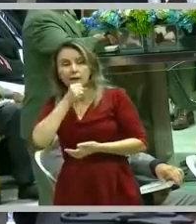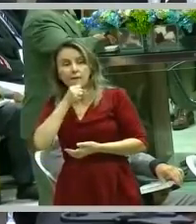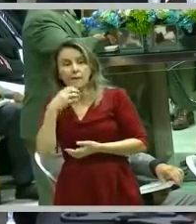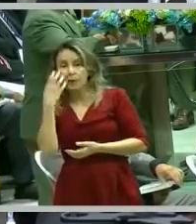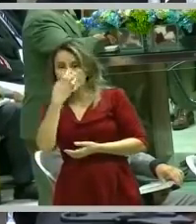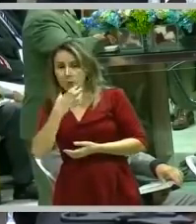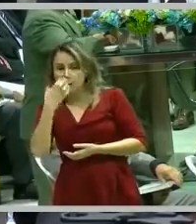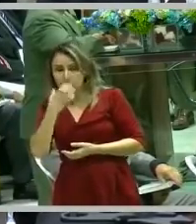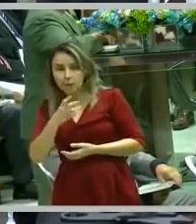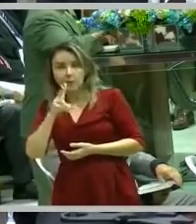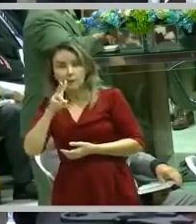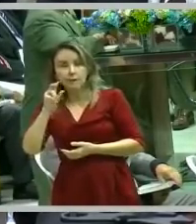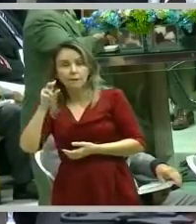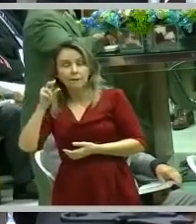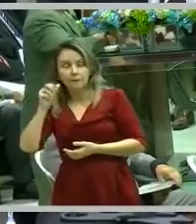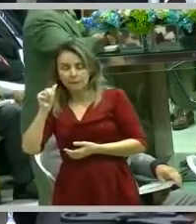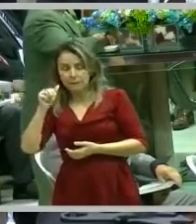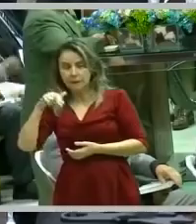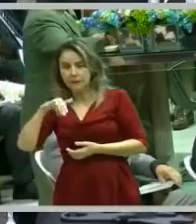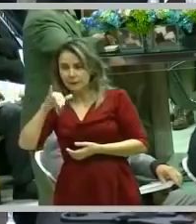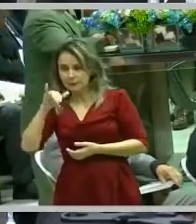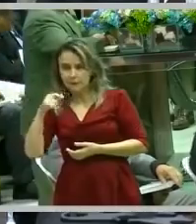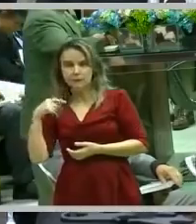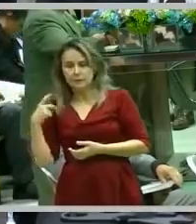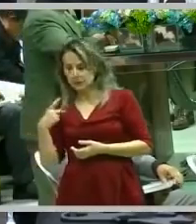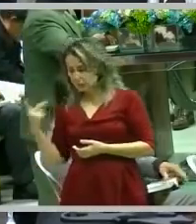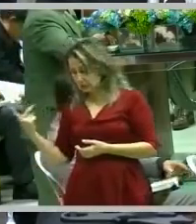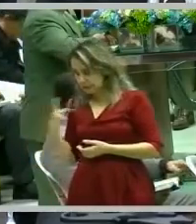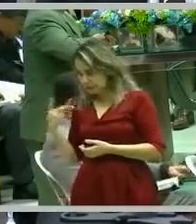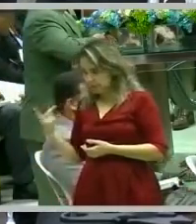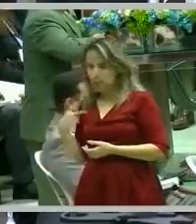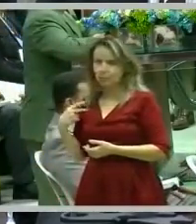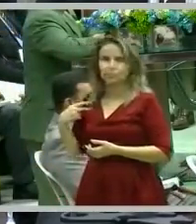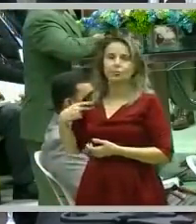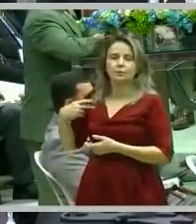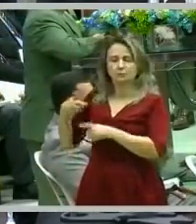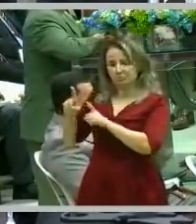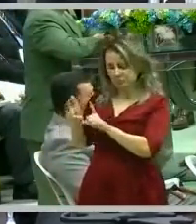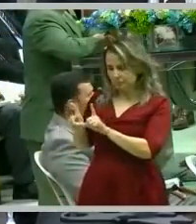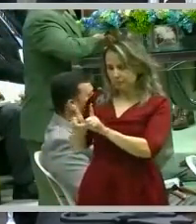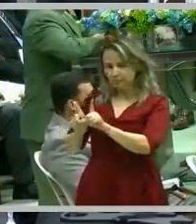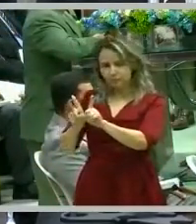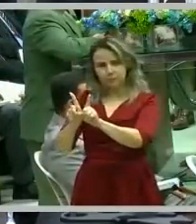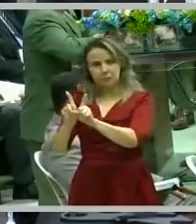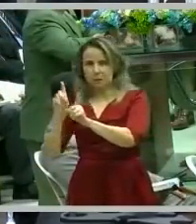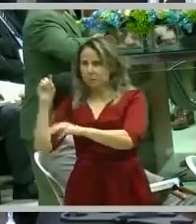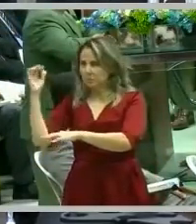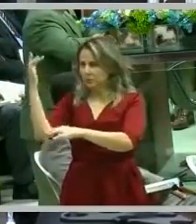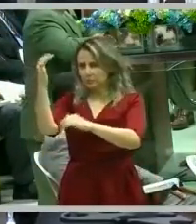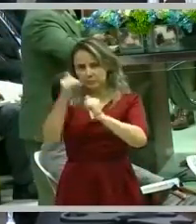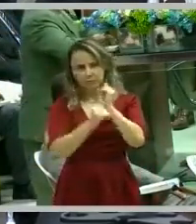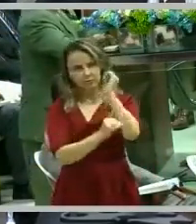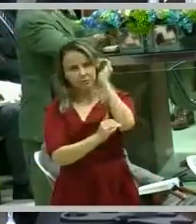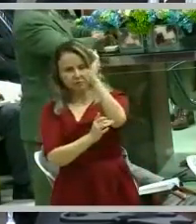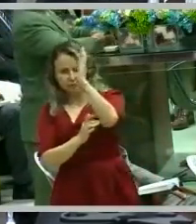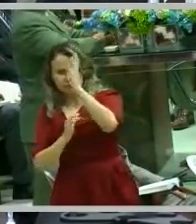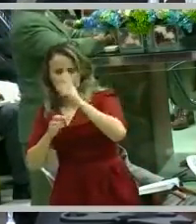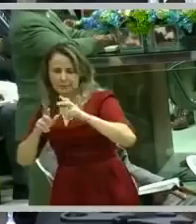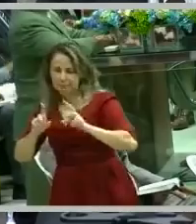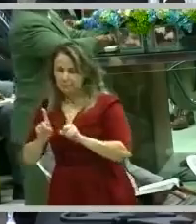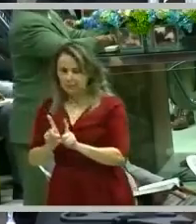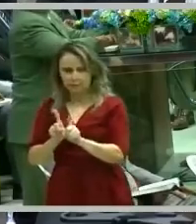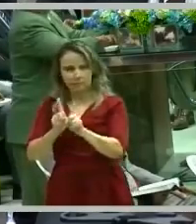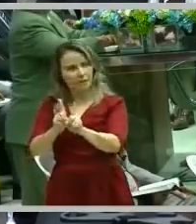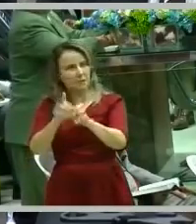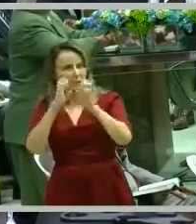da cantora Dalvani, a gente entrava dentro da mata. Irmão Pedro falava mais língua do que o apóstolo São Paulo. Glória a Deus. Dava